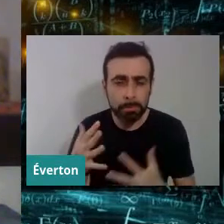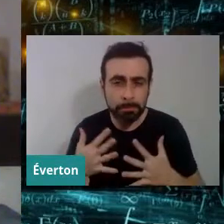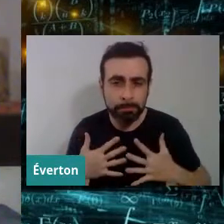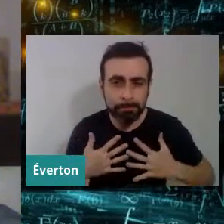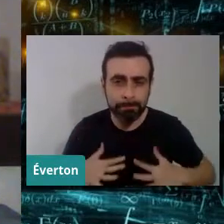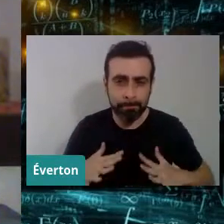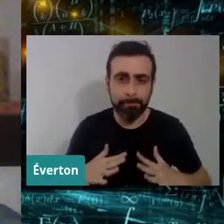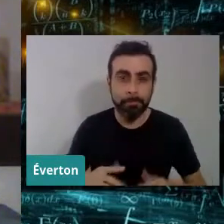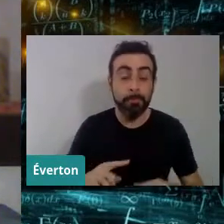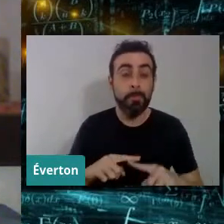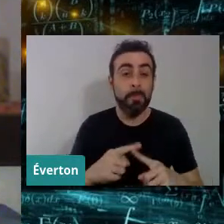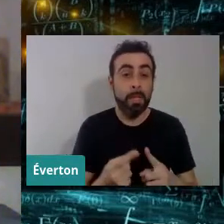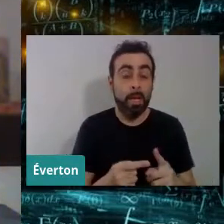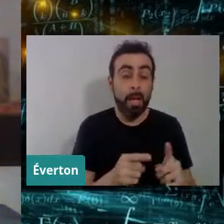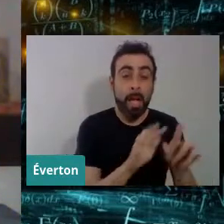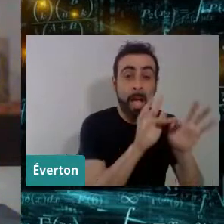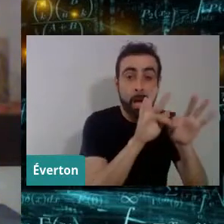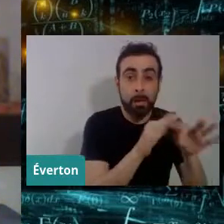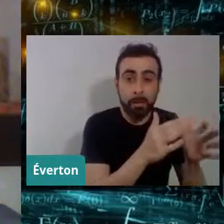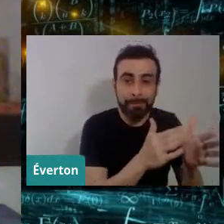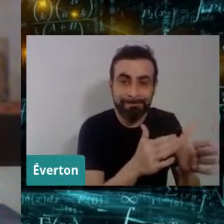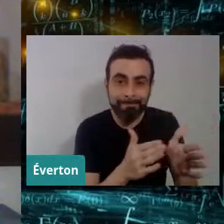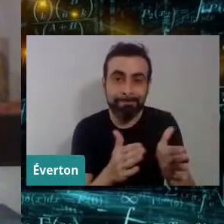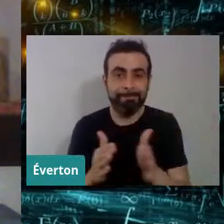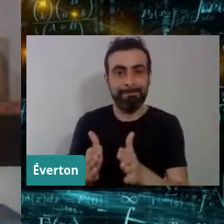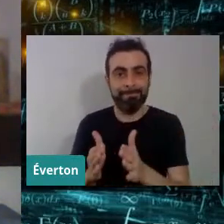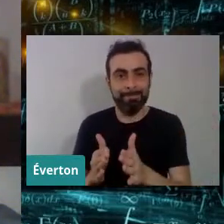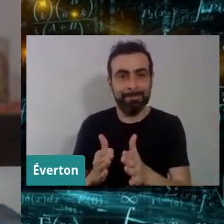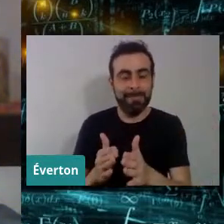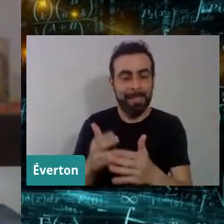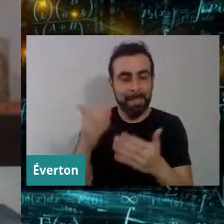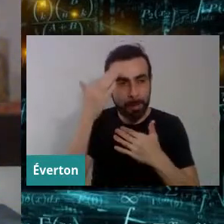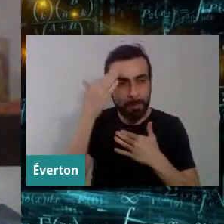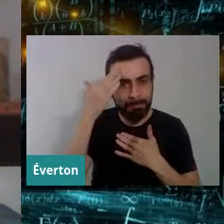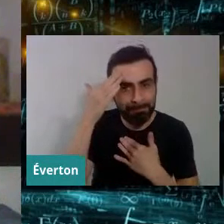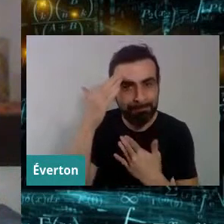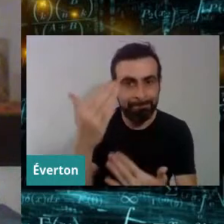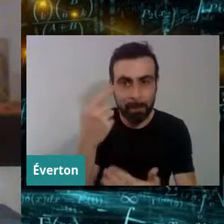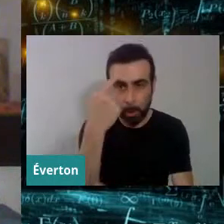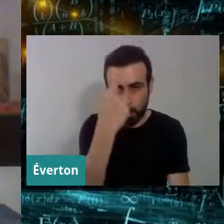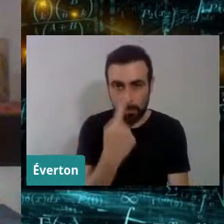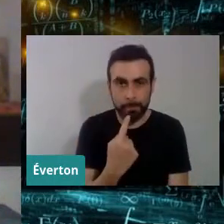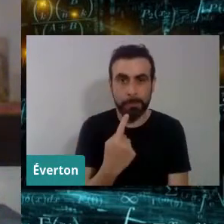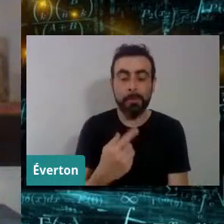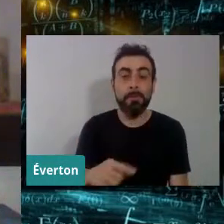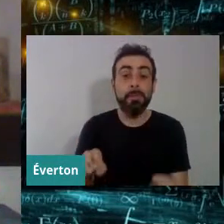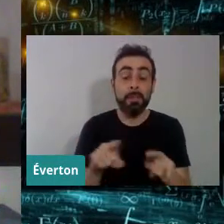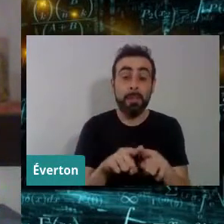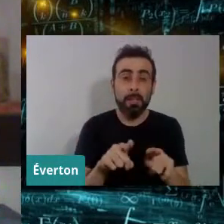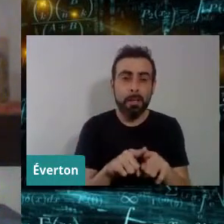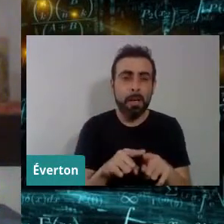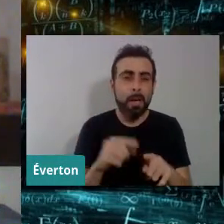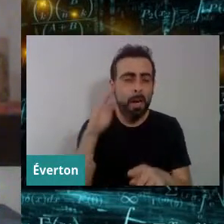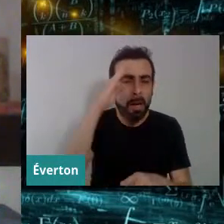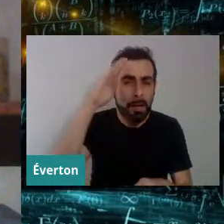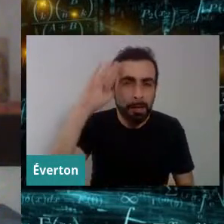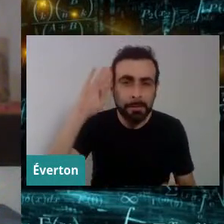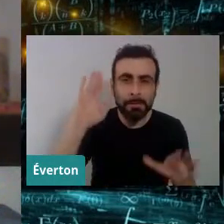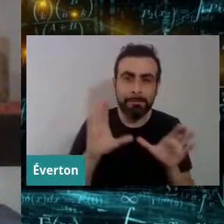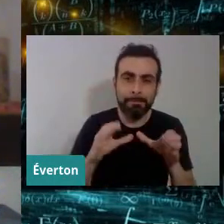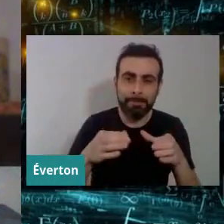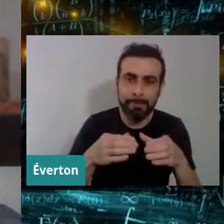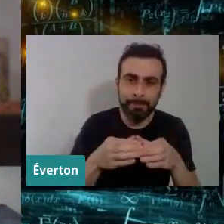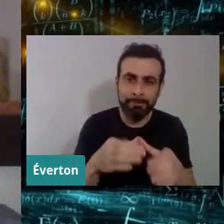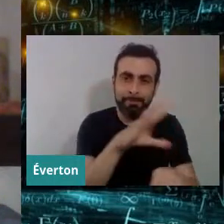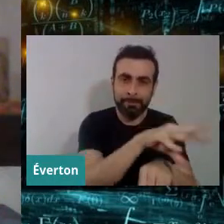Passamos agora para os momentos finais. Os meus agradecimentos à equipe de acadêmicos mediadores